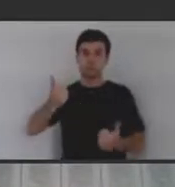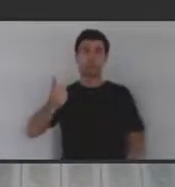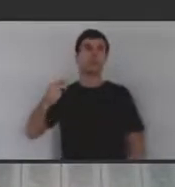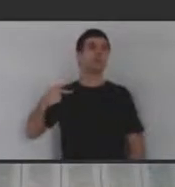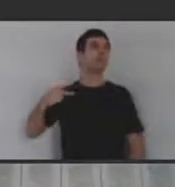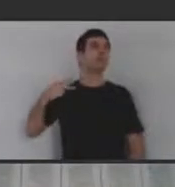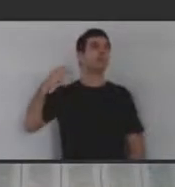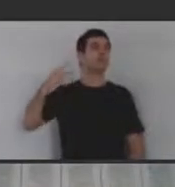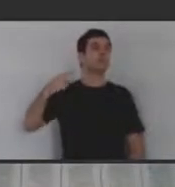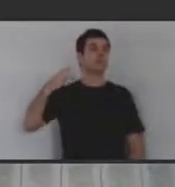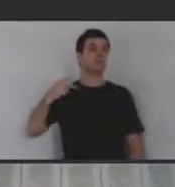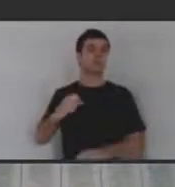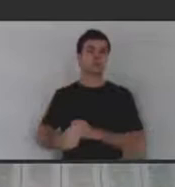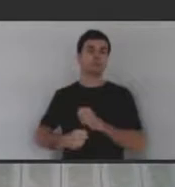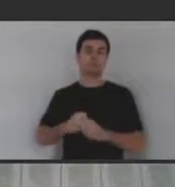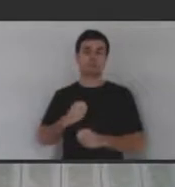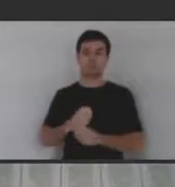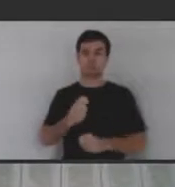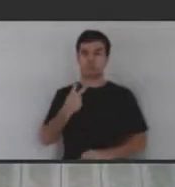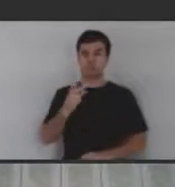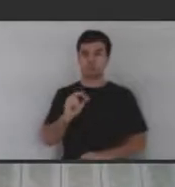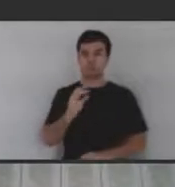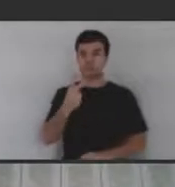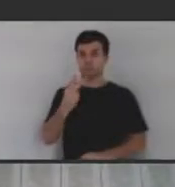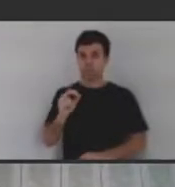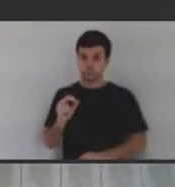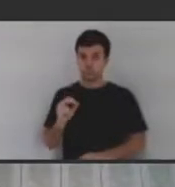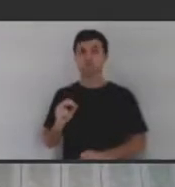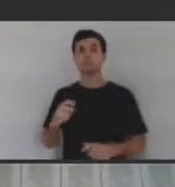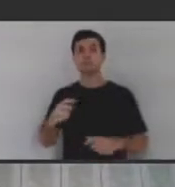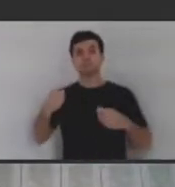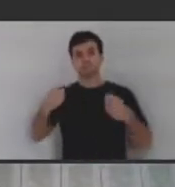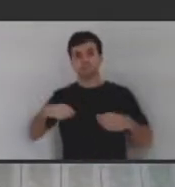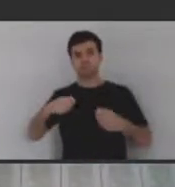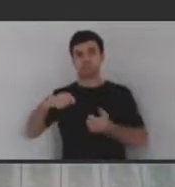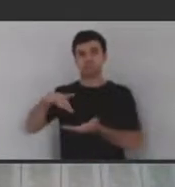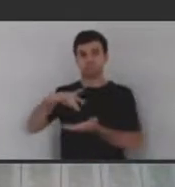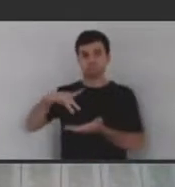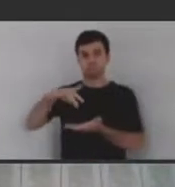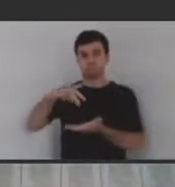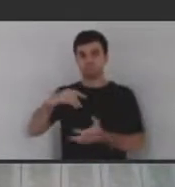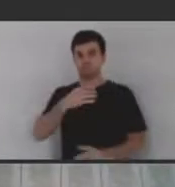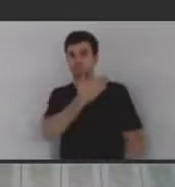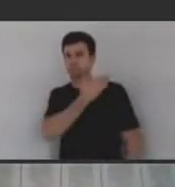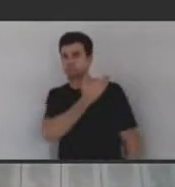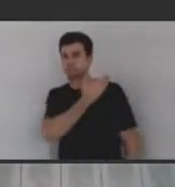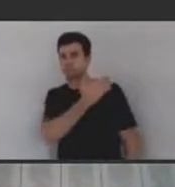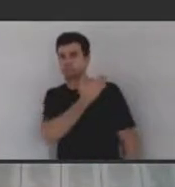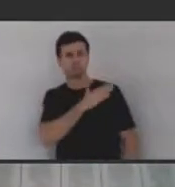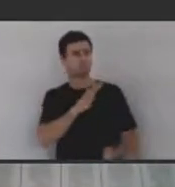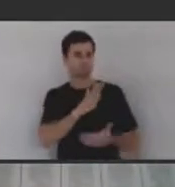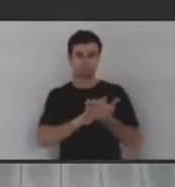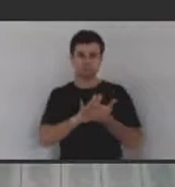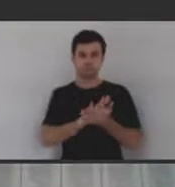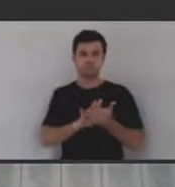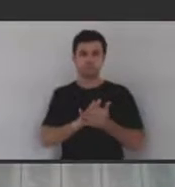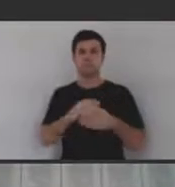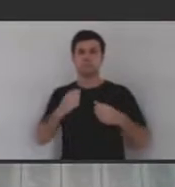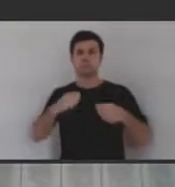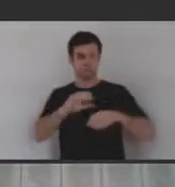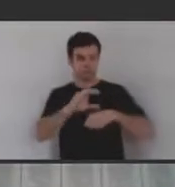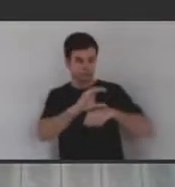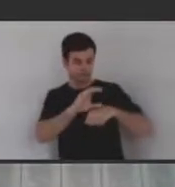de 2020, considerando o dever democrático da imparcialidade institucional e de não